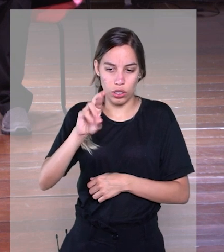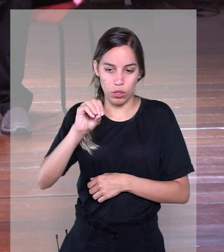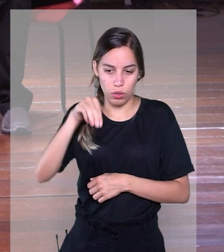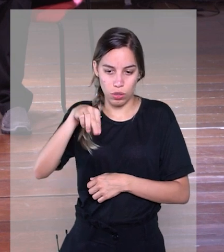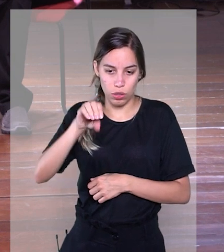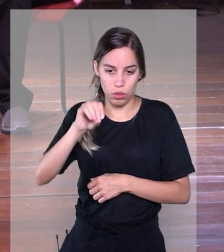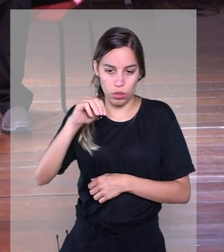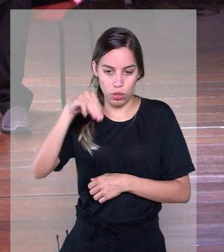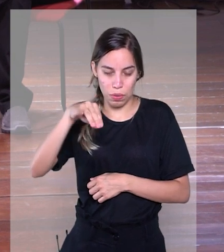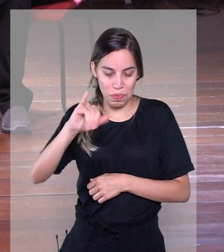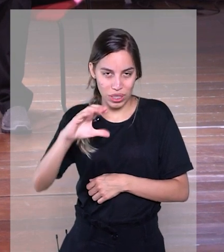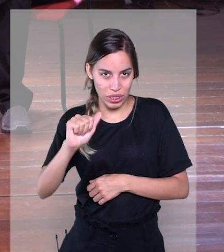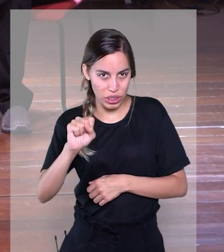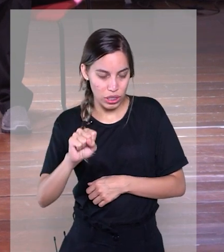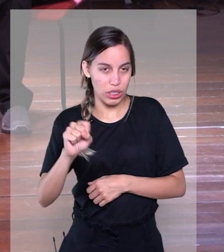de São Paulo,